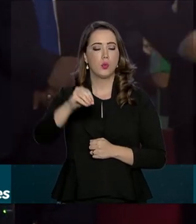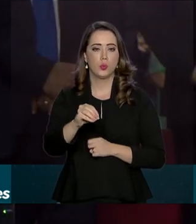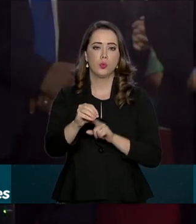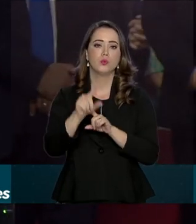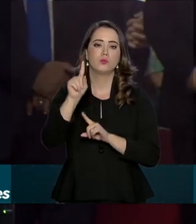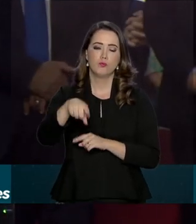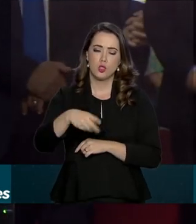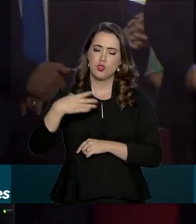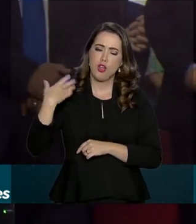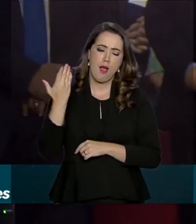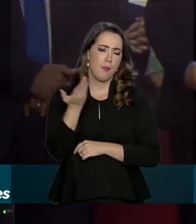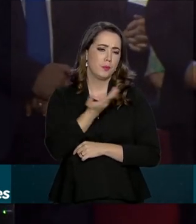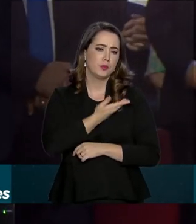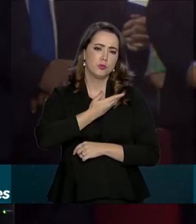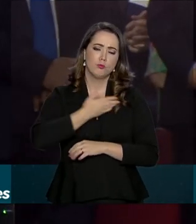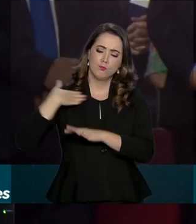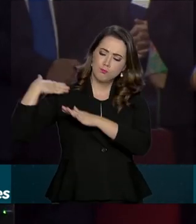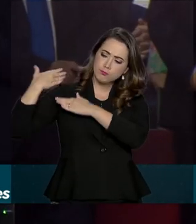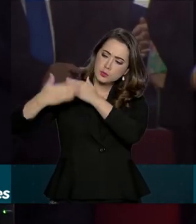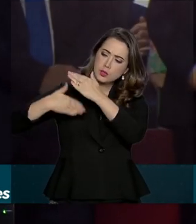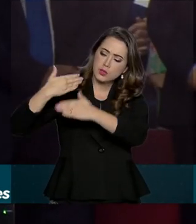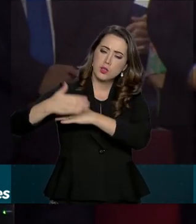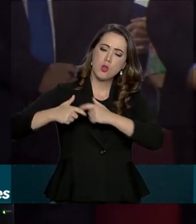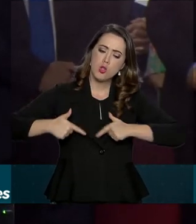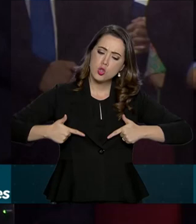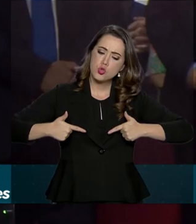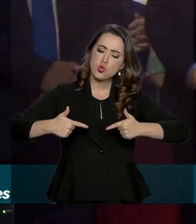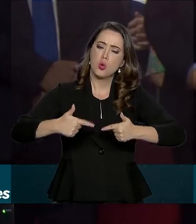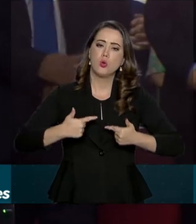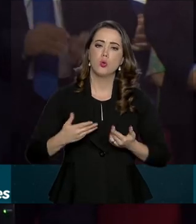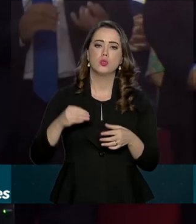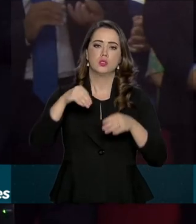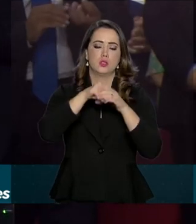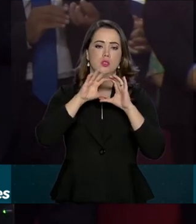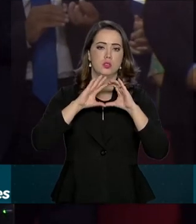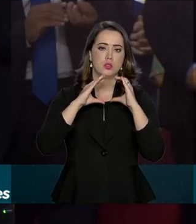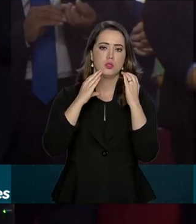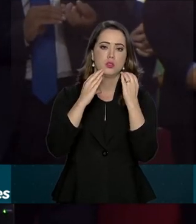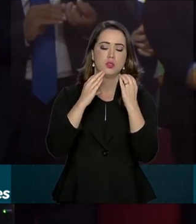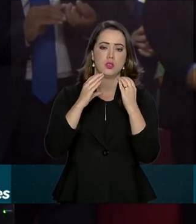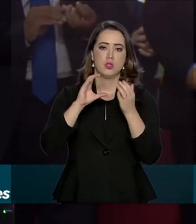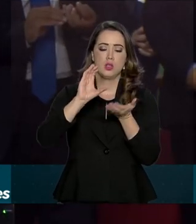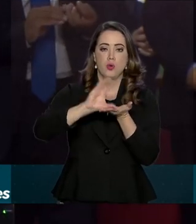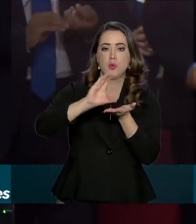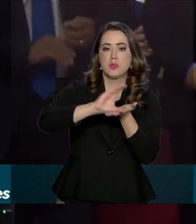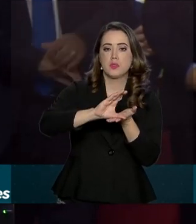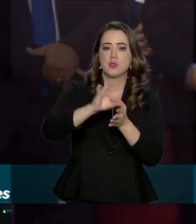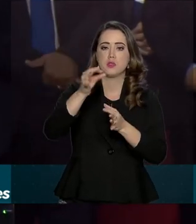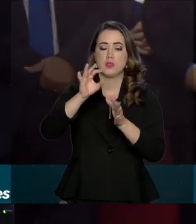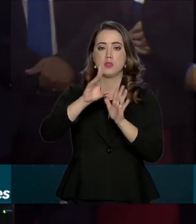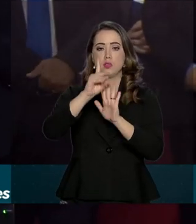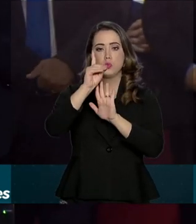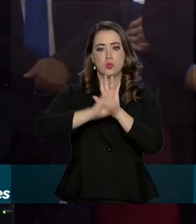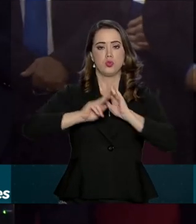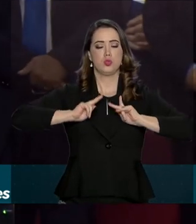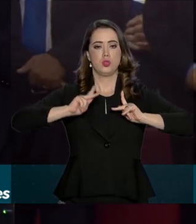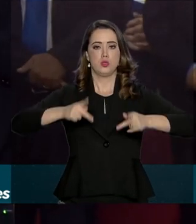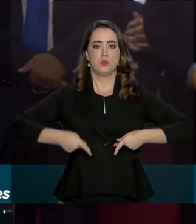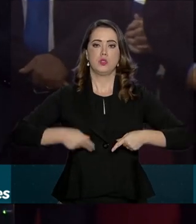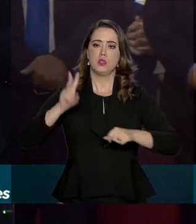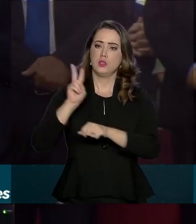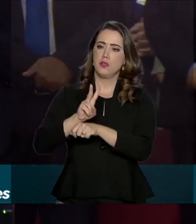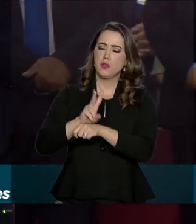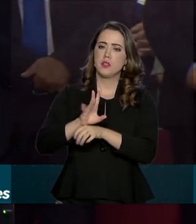meu velho companheiro de lutas na Comissão de Direitos Humanos na defesa